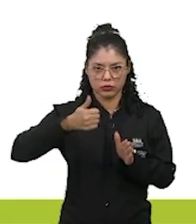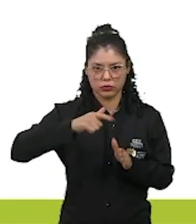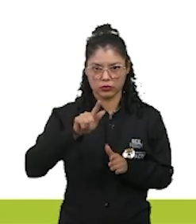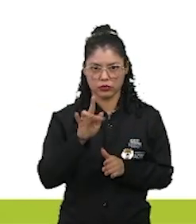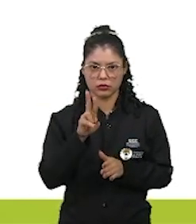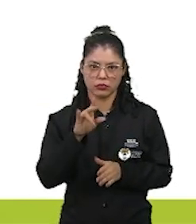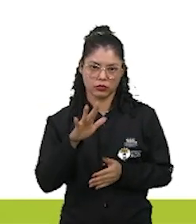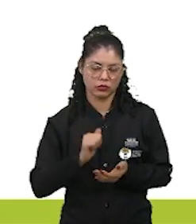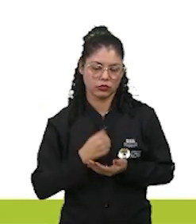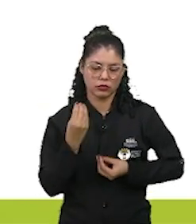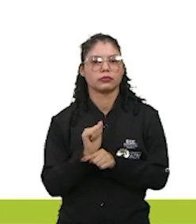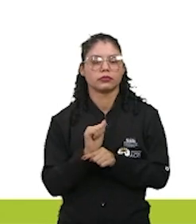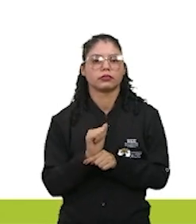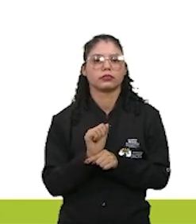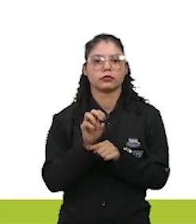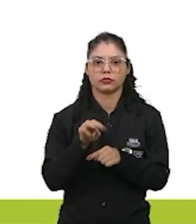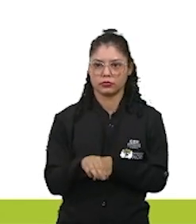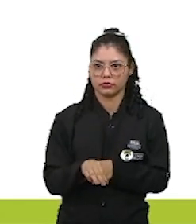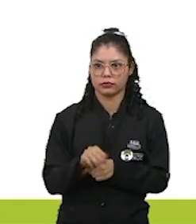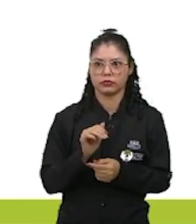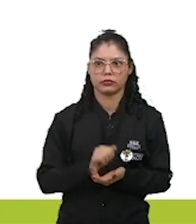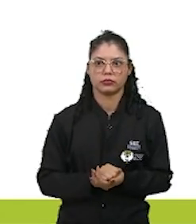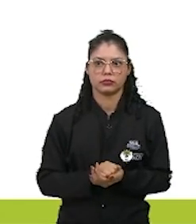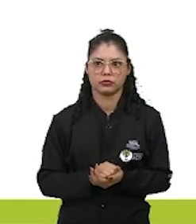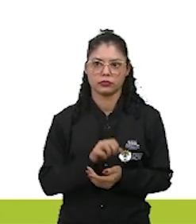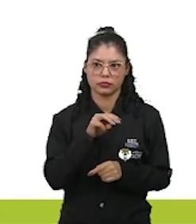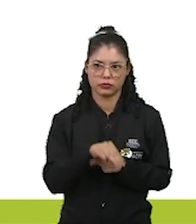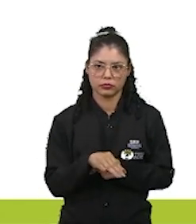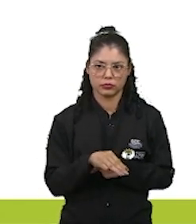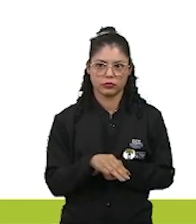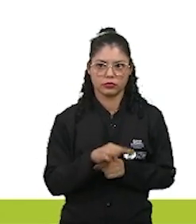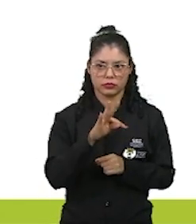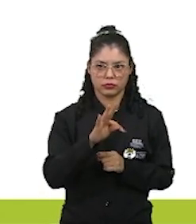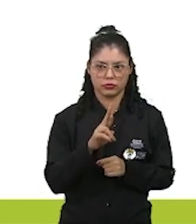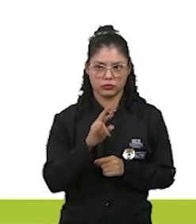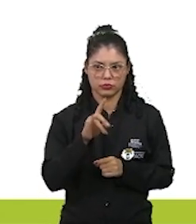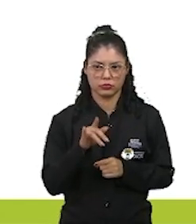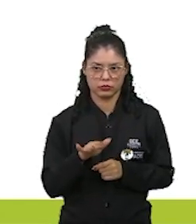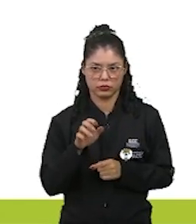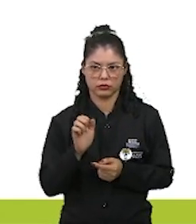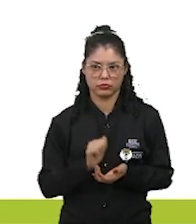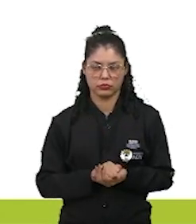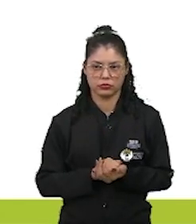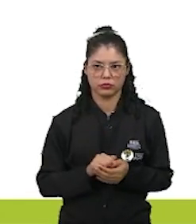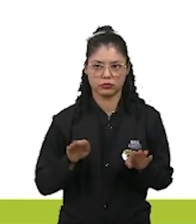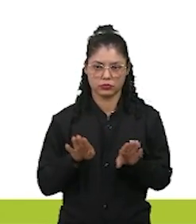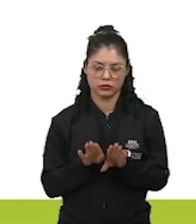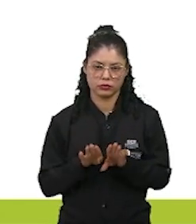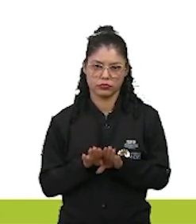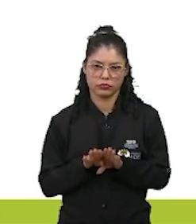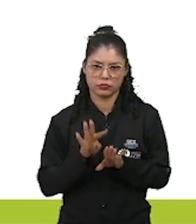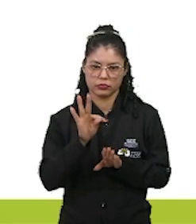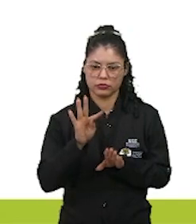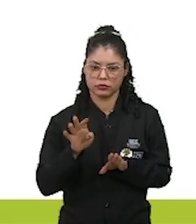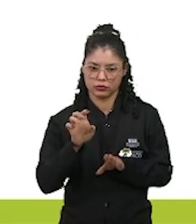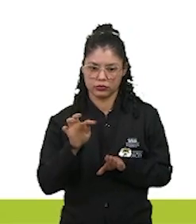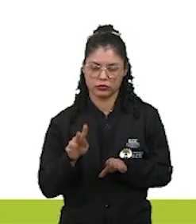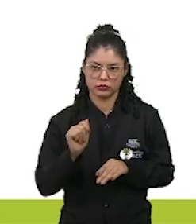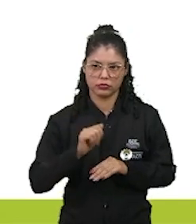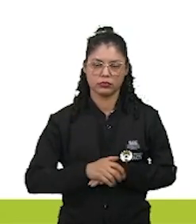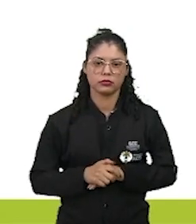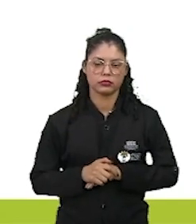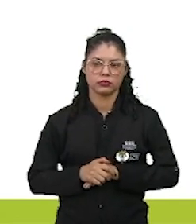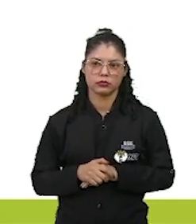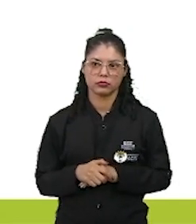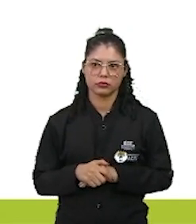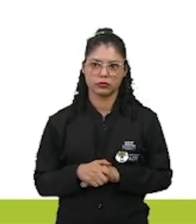já aprendeu como trabalhar a equação da reta, tá bom? Vamos ver como é que fica isso na função polinomial do segundo grau. Professor, não tem diferença, professor. De fato,